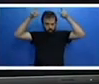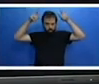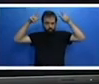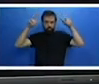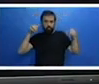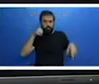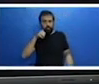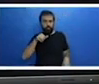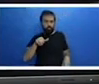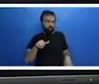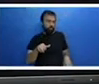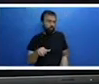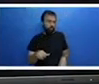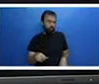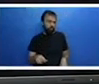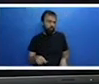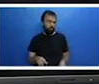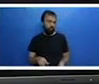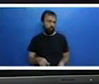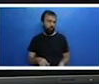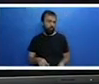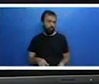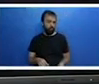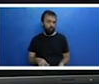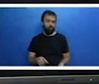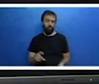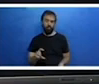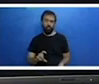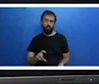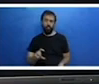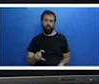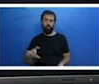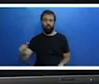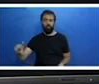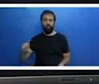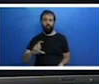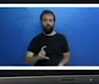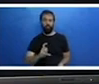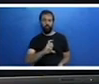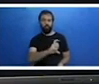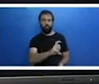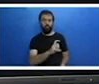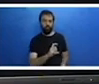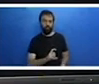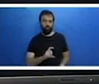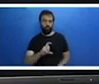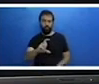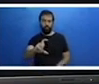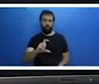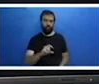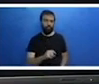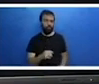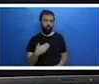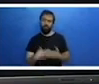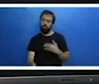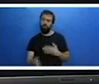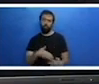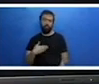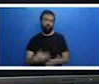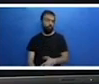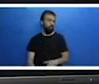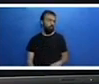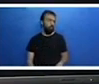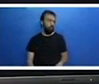ela quiser de qualquer lado. Então, ela vem para a direita, quantas casas ela quiser. Para a direita, para a esquerda, para cima, para